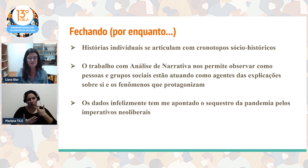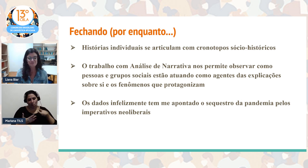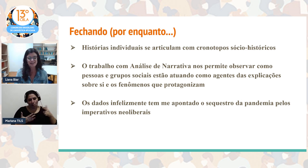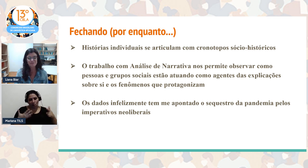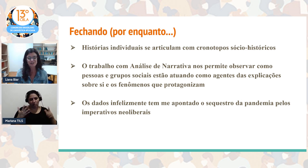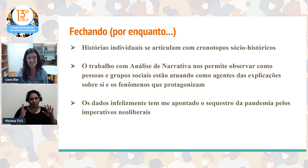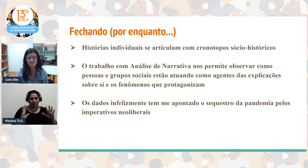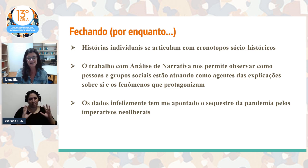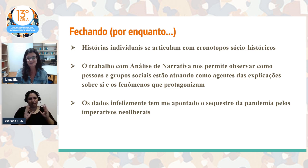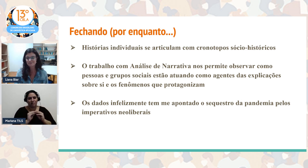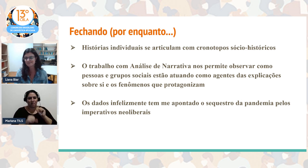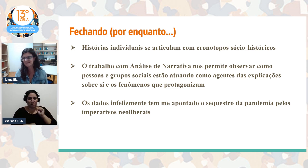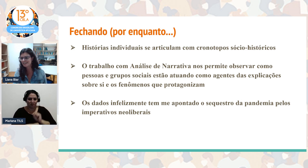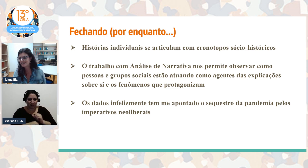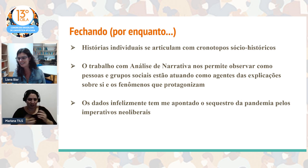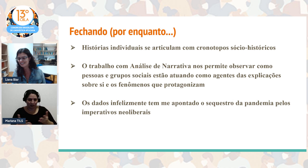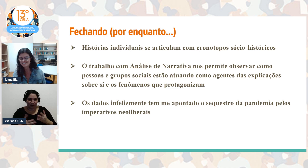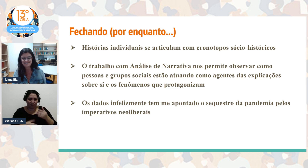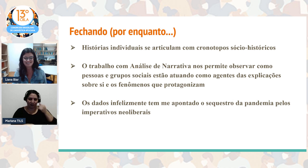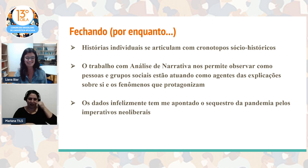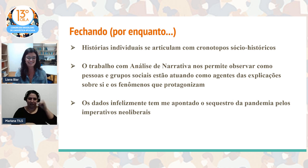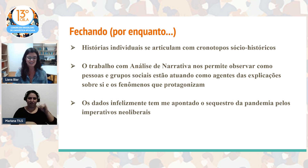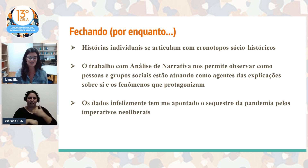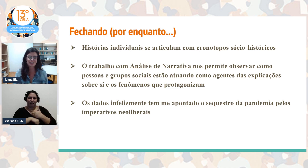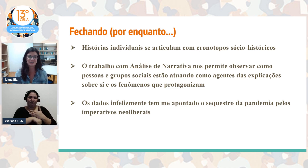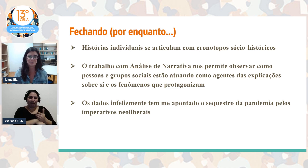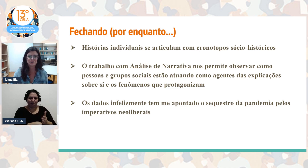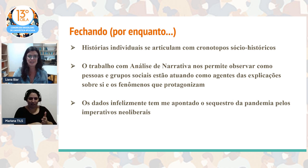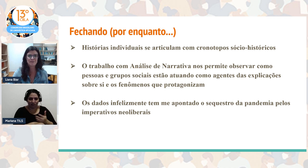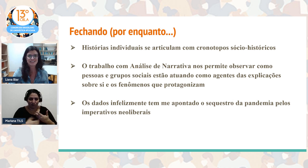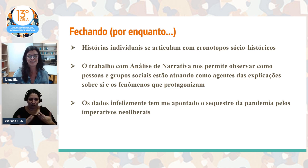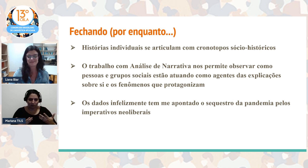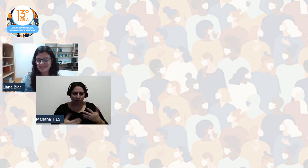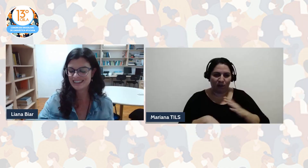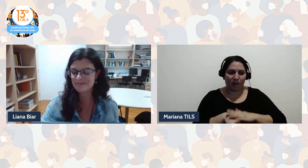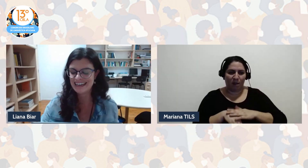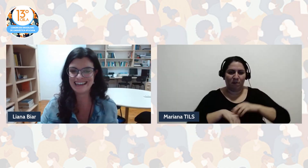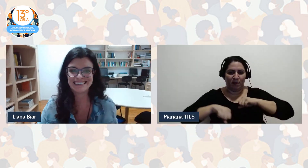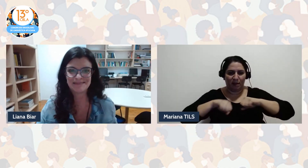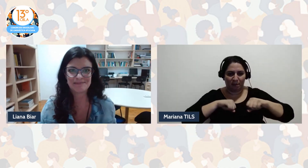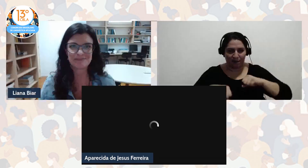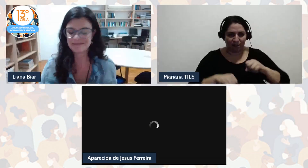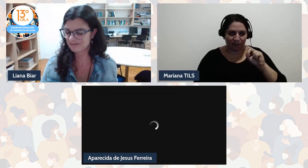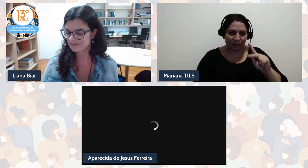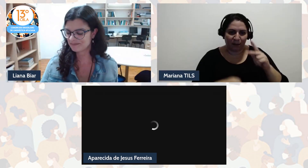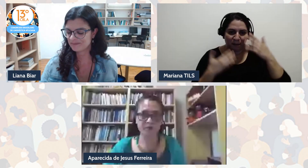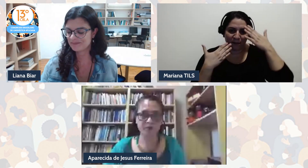acho que eu vou parar por aqui para não estourar o tempo do debate. Obrigada.